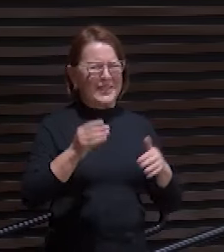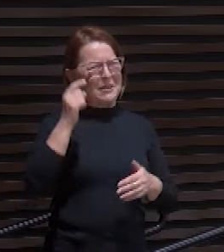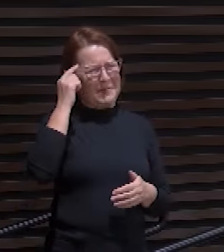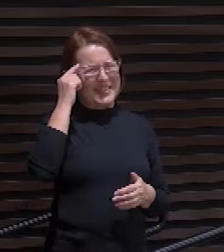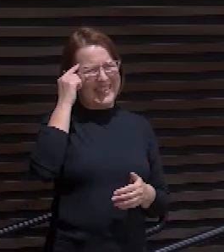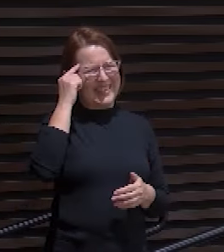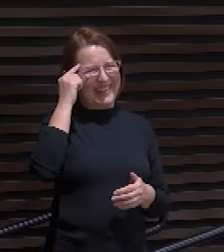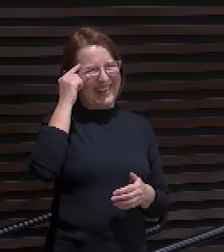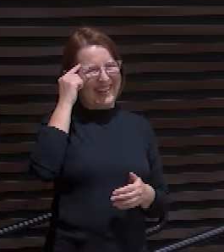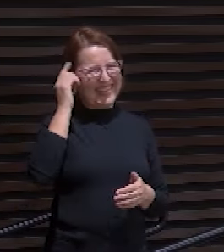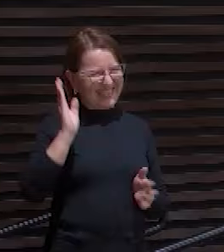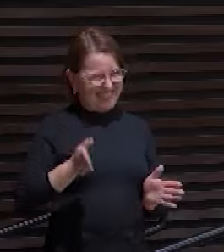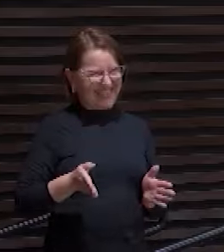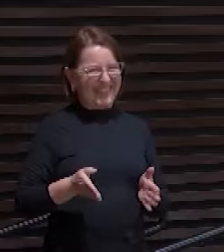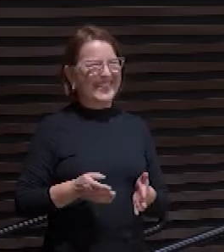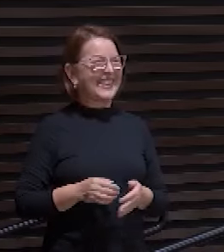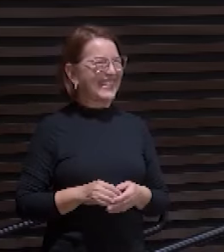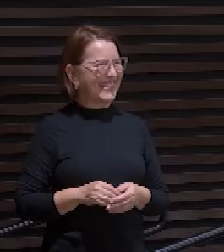Hã?